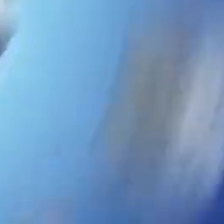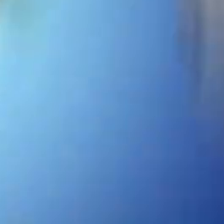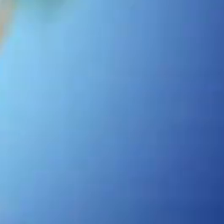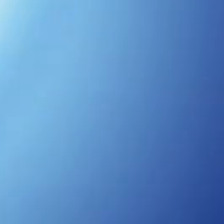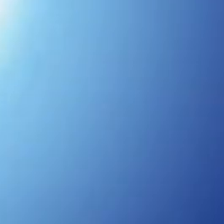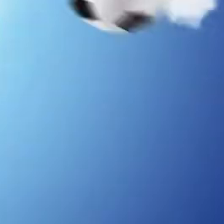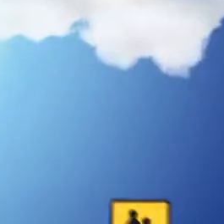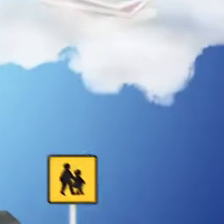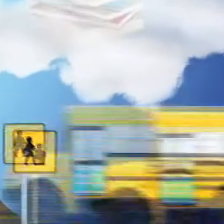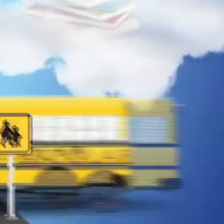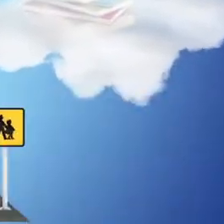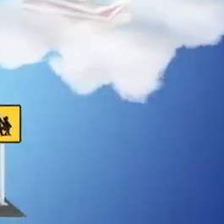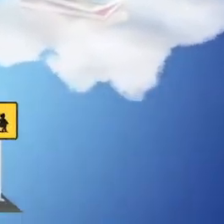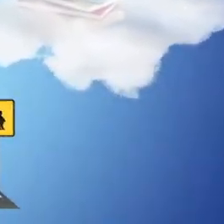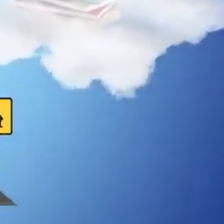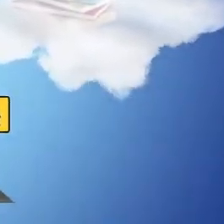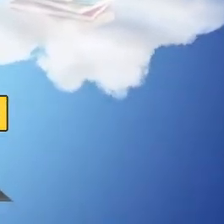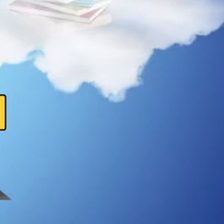Tchau!